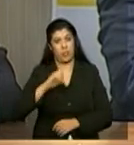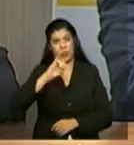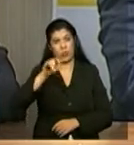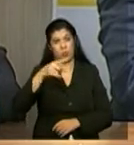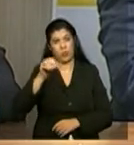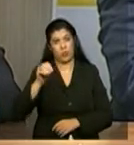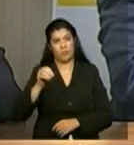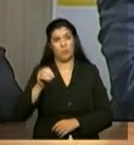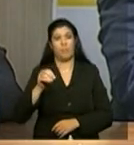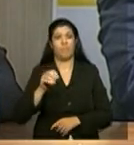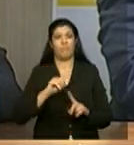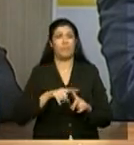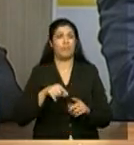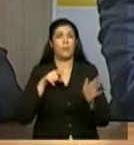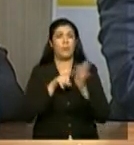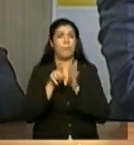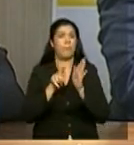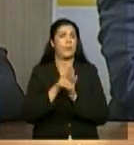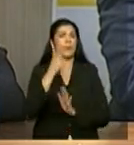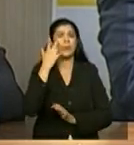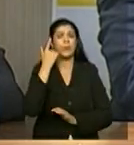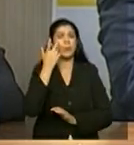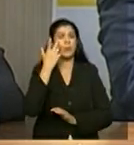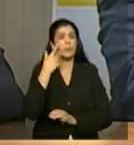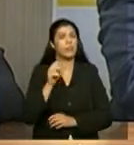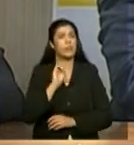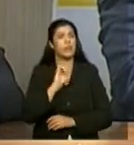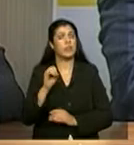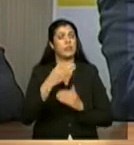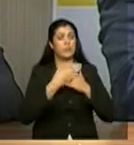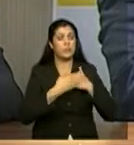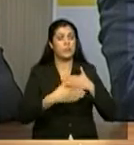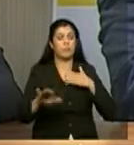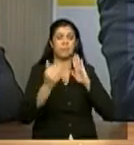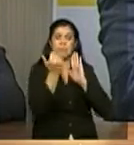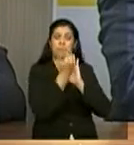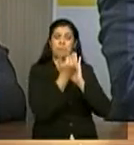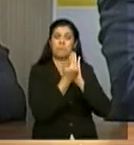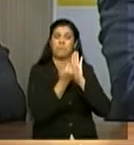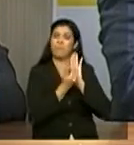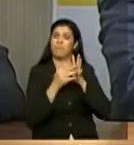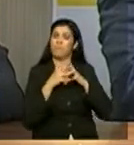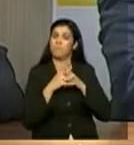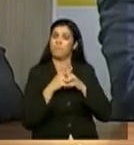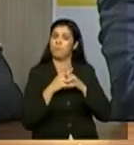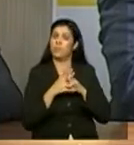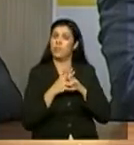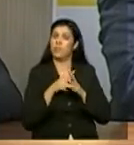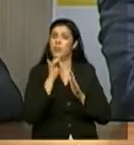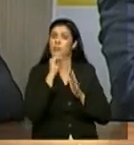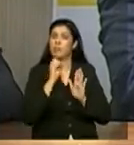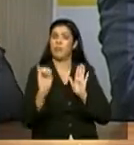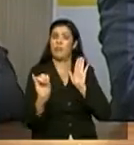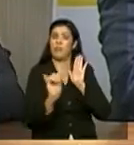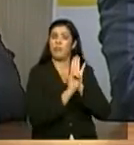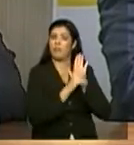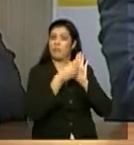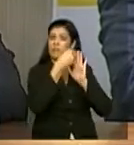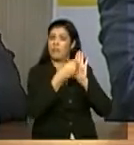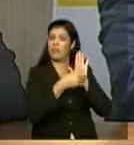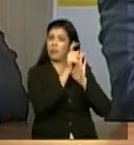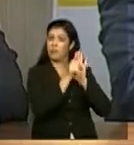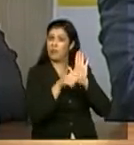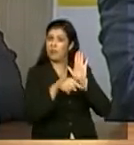naturais um processo de onde um processo complexo de identificação a